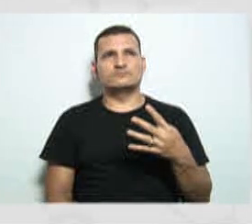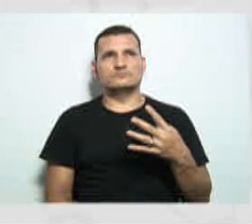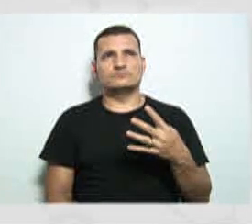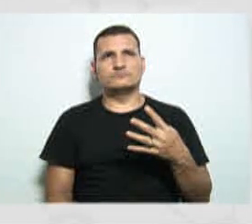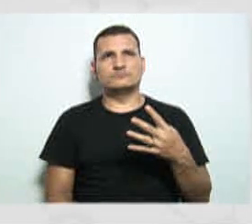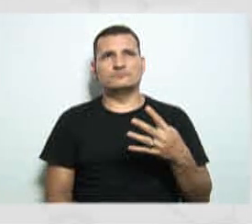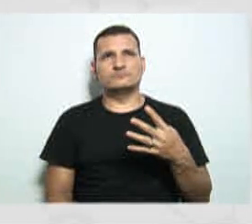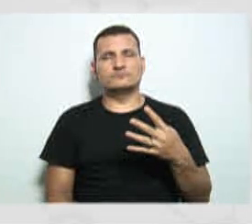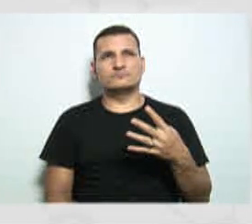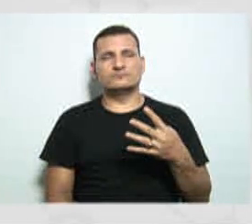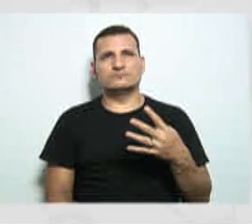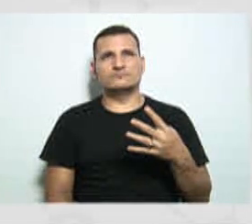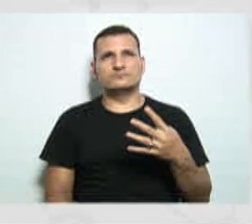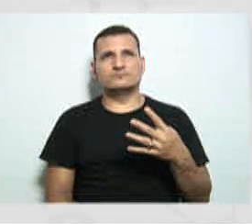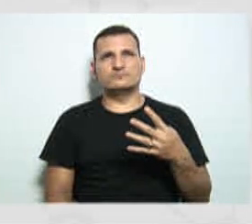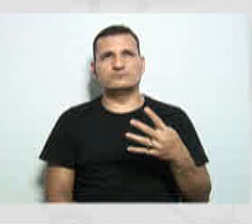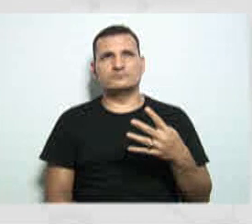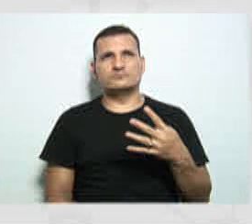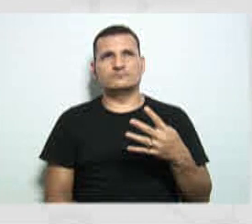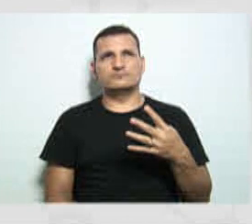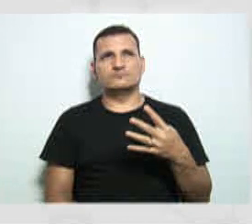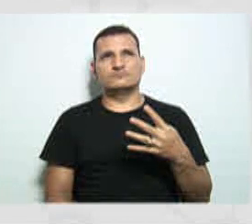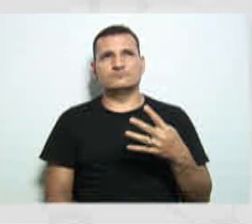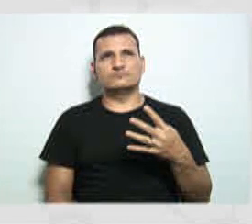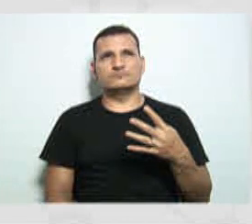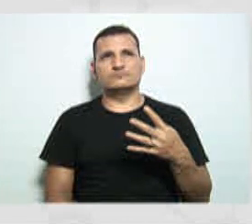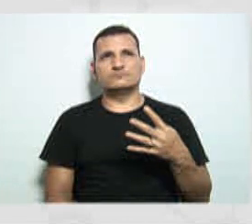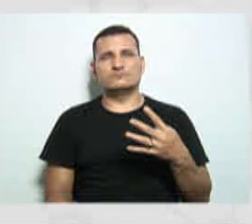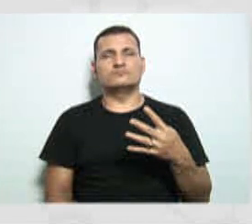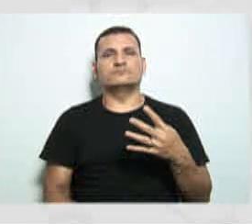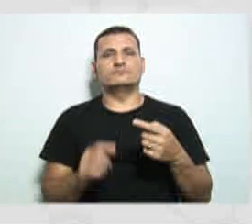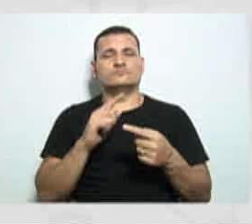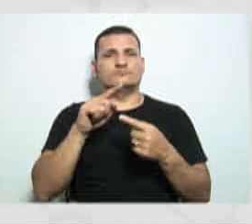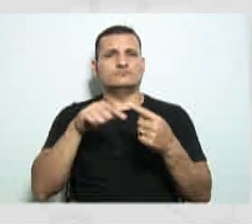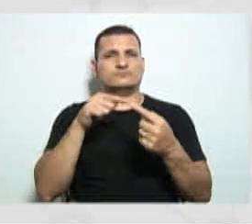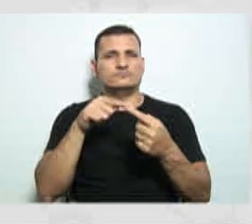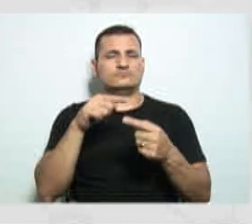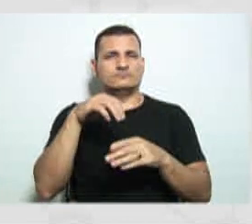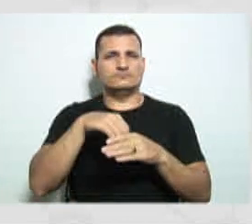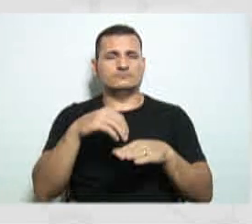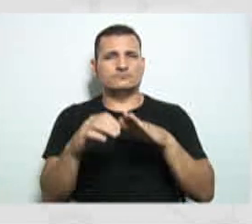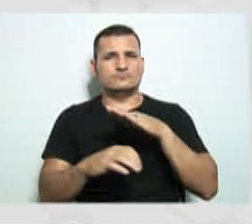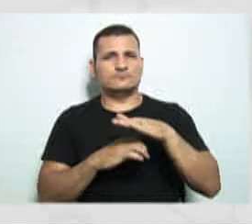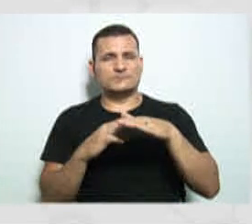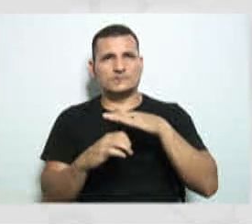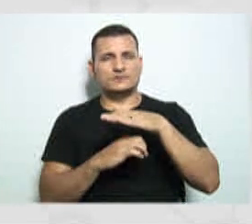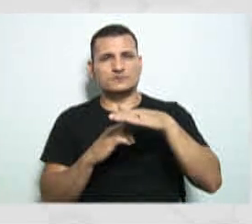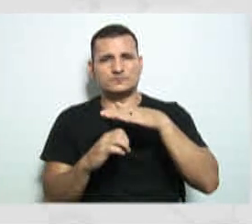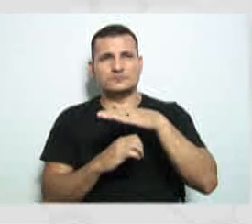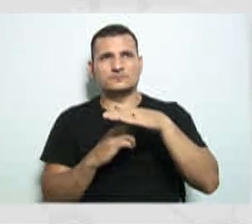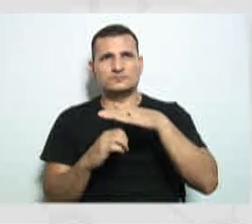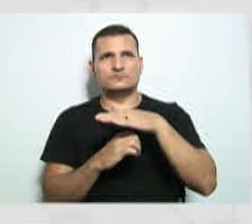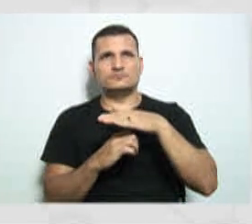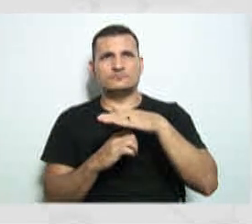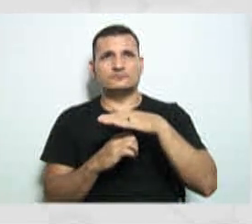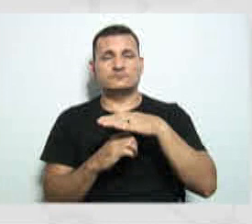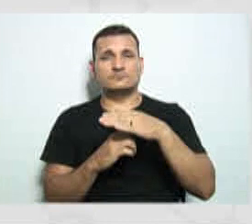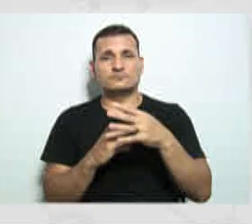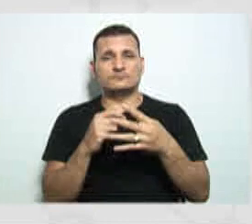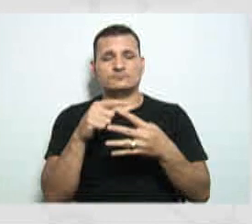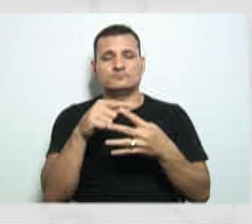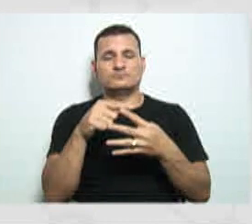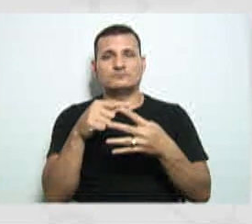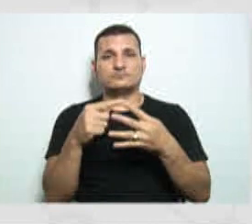que eu quero que tu entenda muito bem isso aqui, ó. O alinhamento dos objetivos organizacionais dentro dessas perspectivas é de